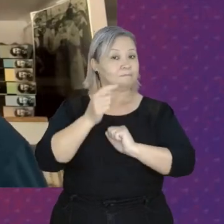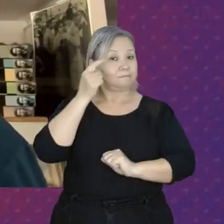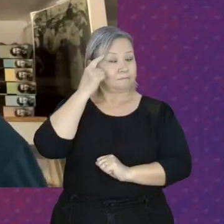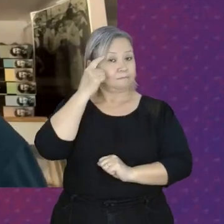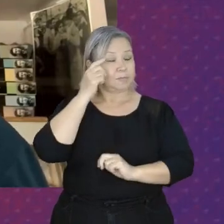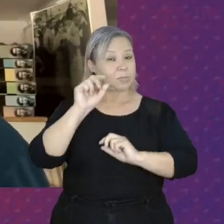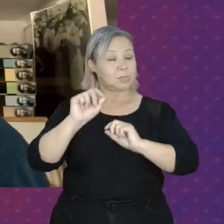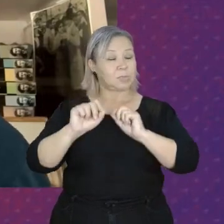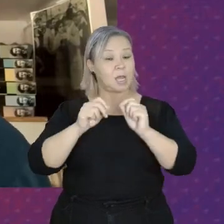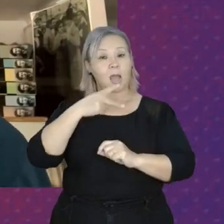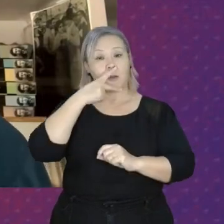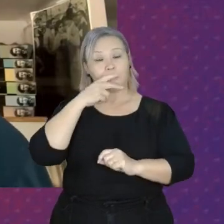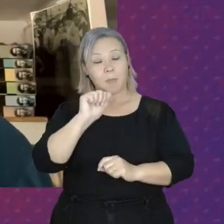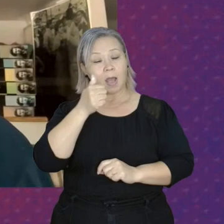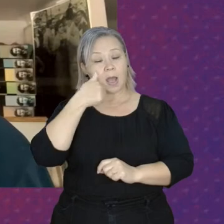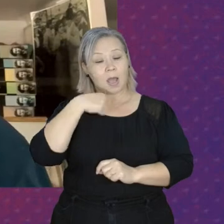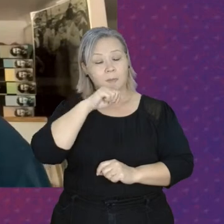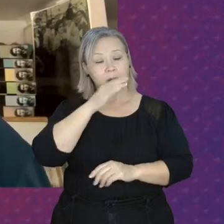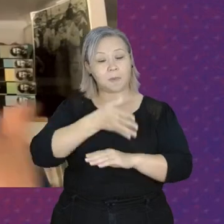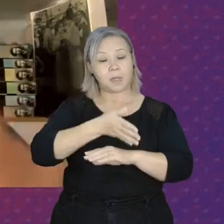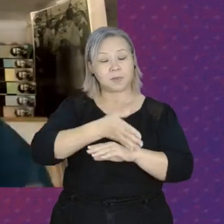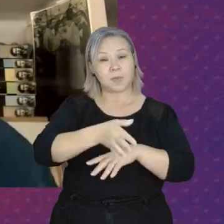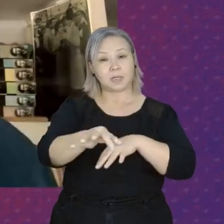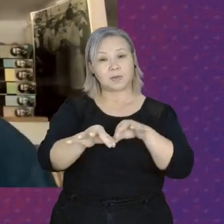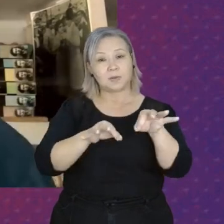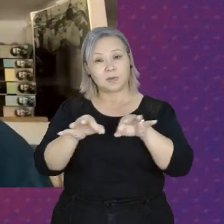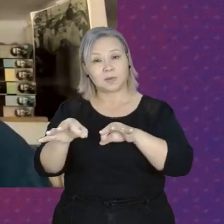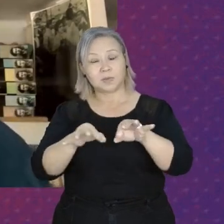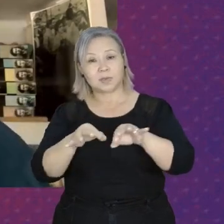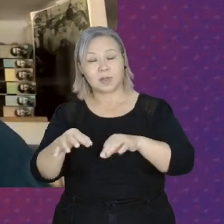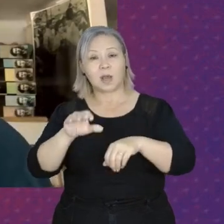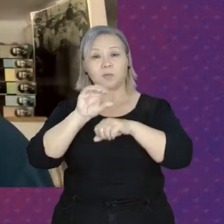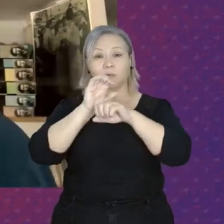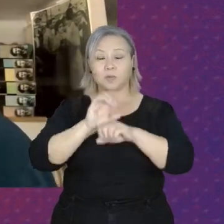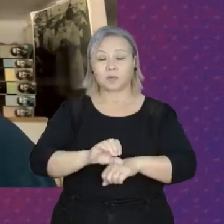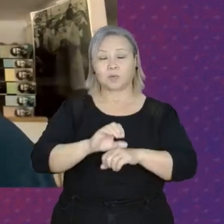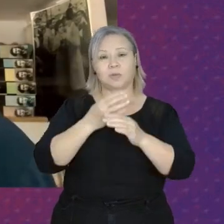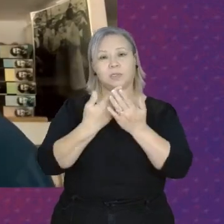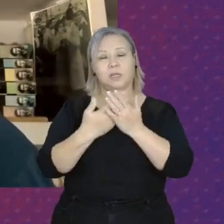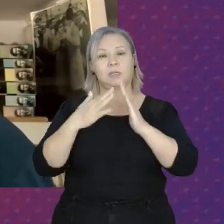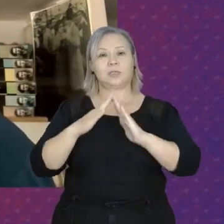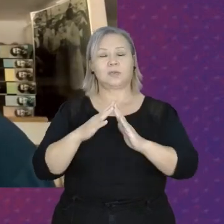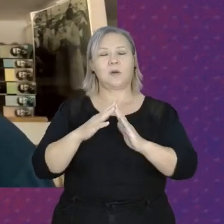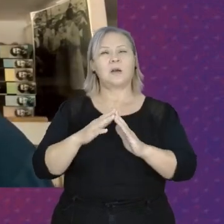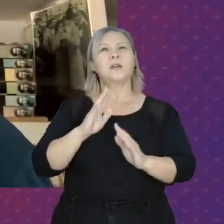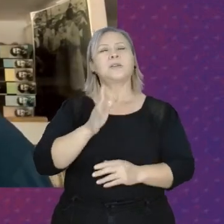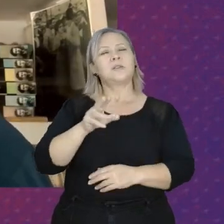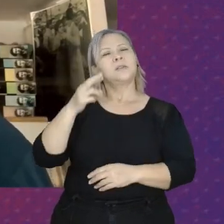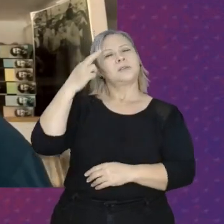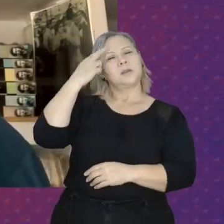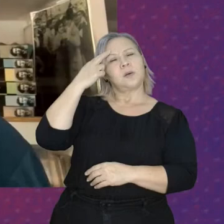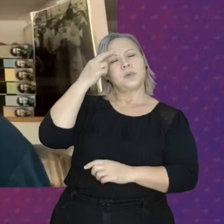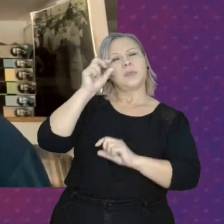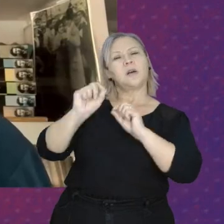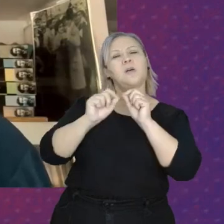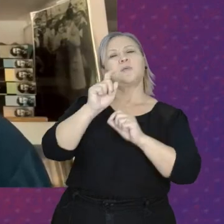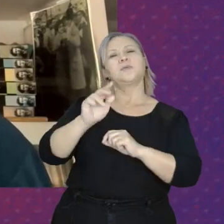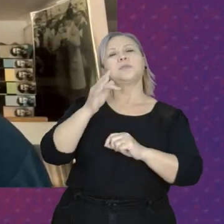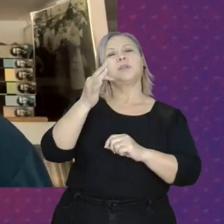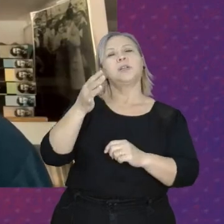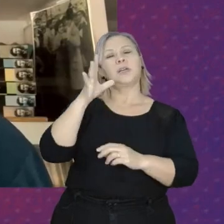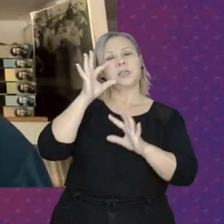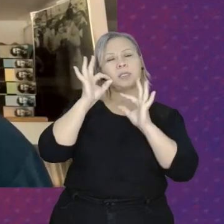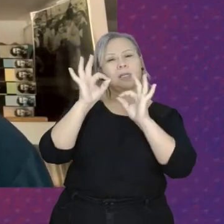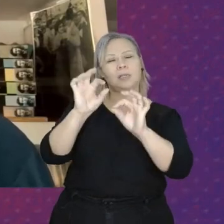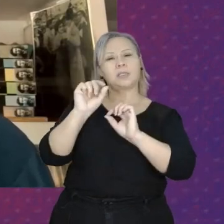Que os pais participassem da organização por meio dos conselhos de escola? Vocês já pensaram como seria interessante se